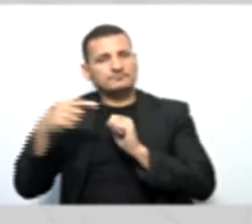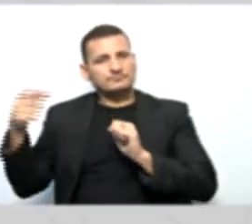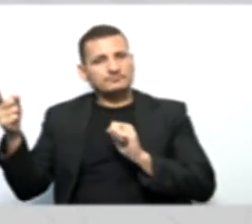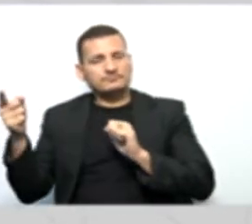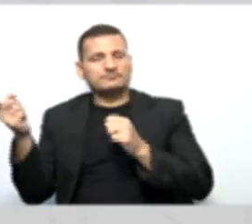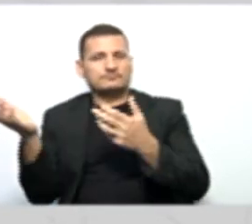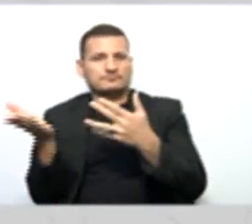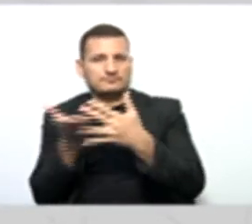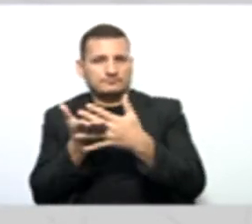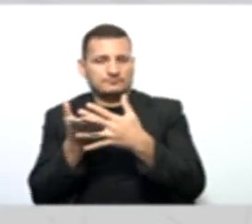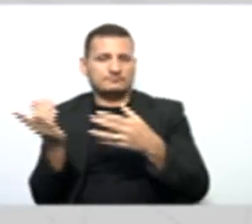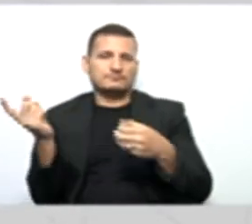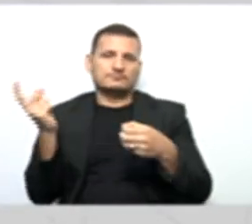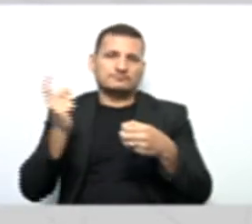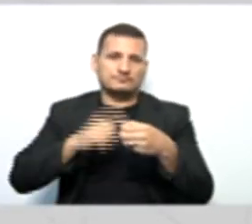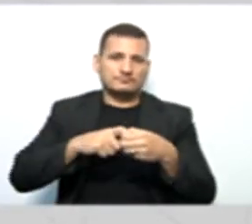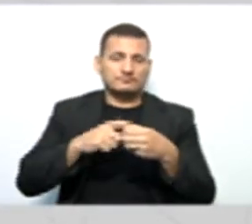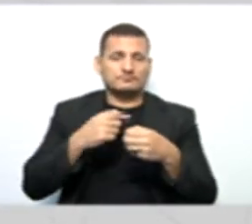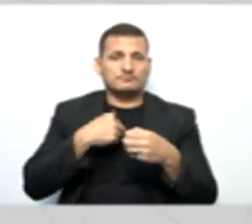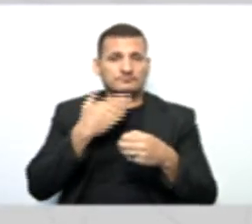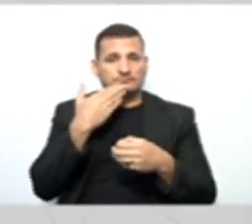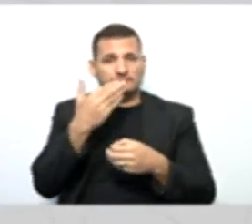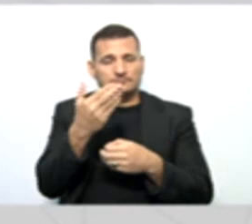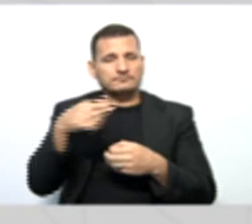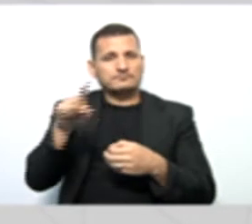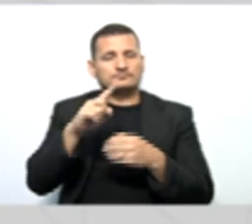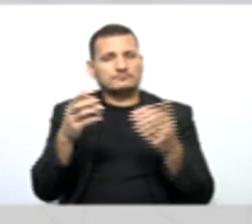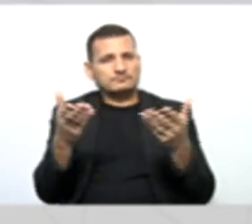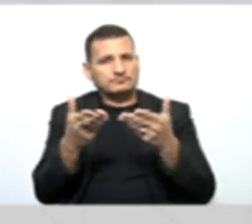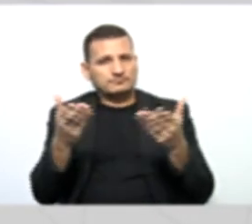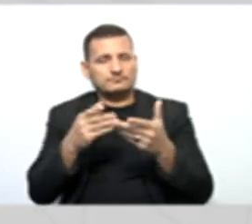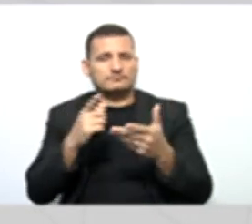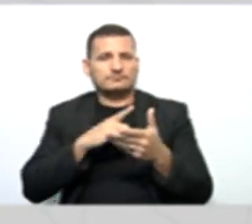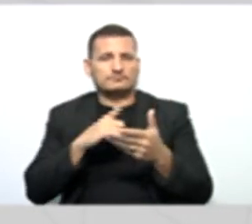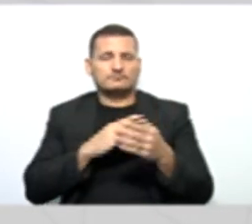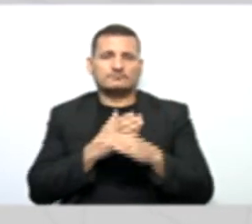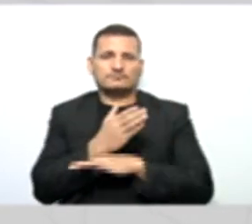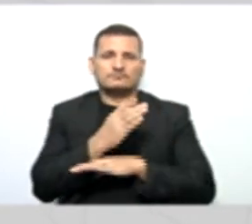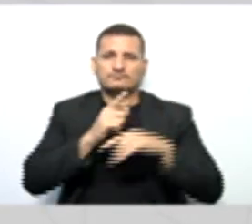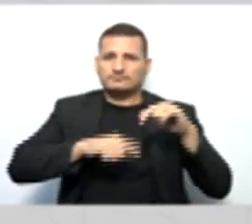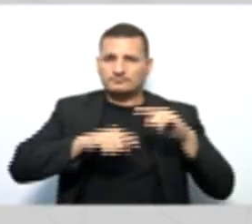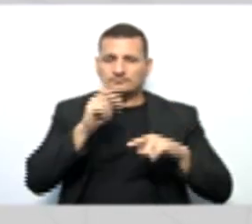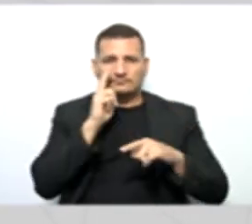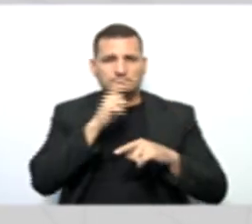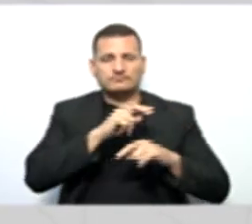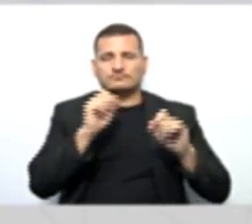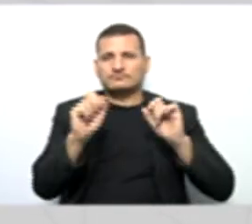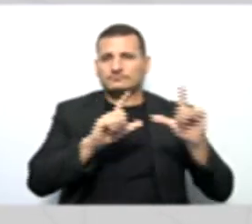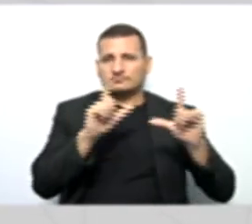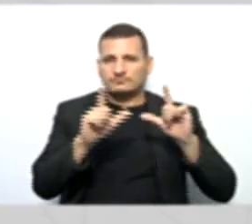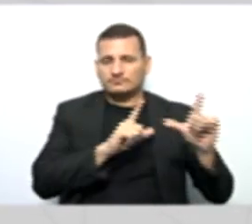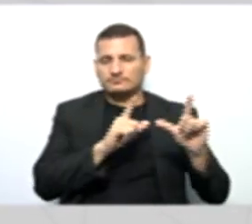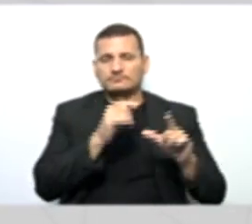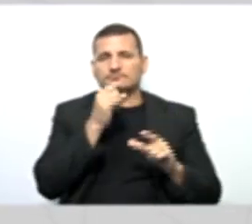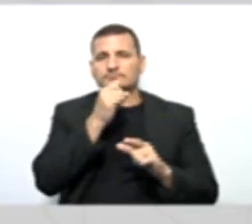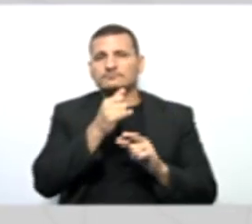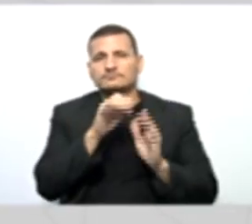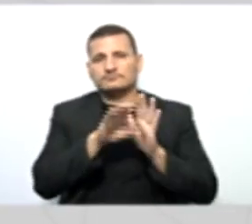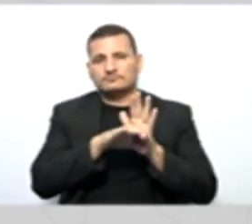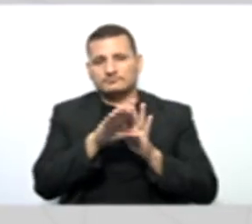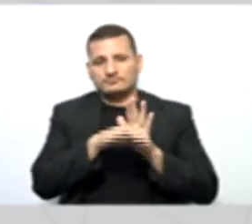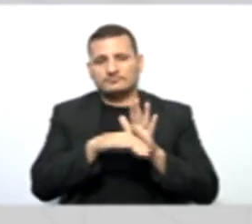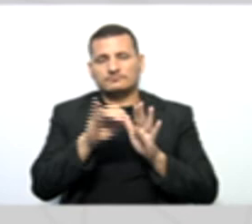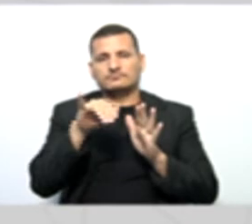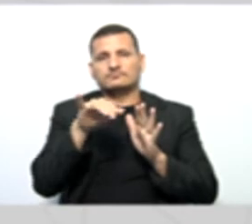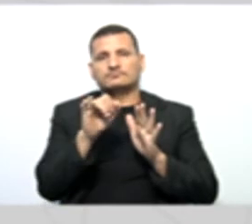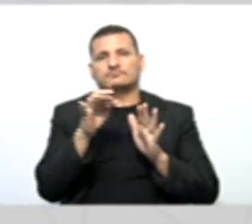conceito de instanciação. Então eu peço para você aí que tem acesso ao material para dar uma olhadinha no slide, ver esse conceito de